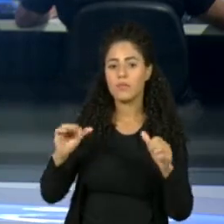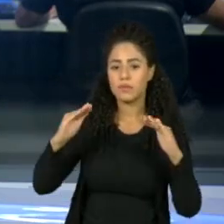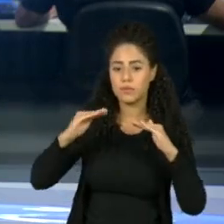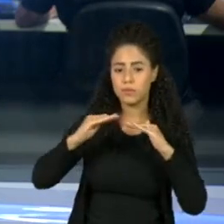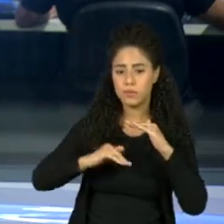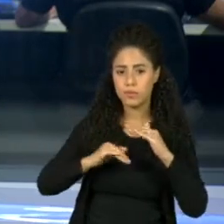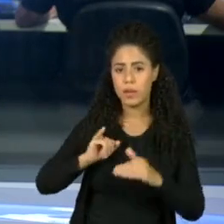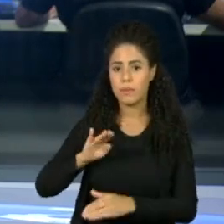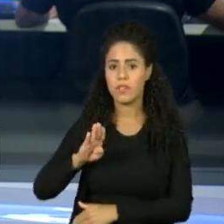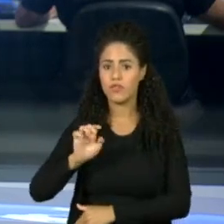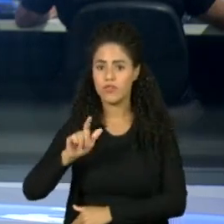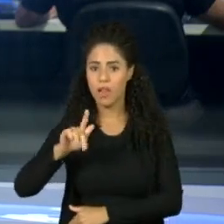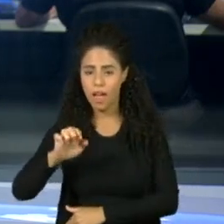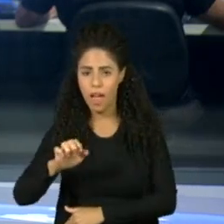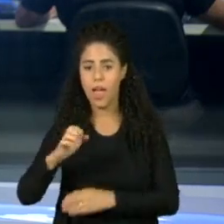registrado pelo IBGE desde 2012